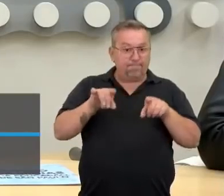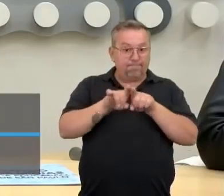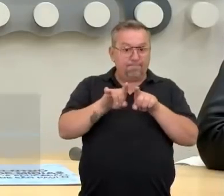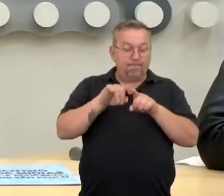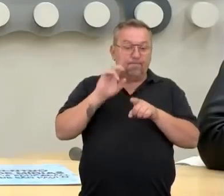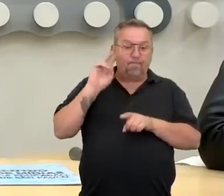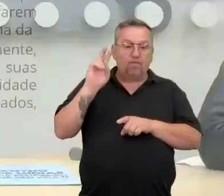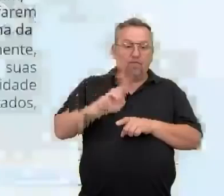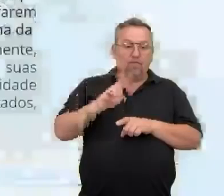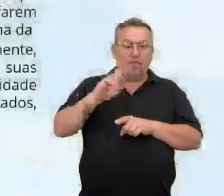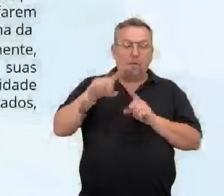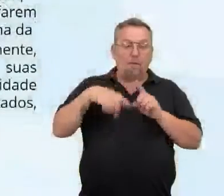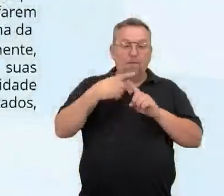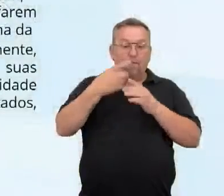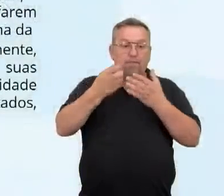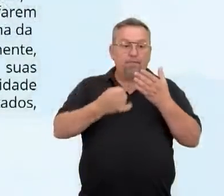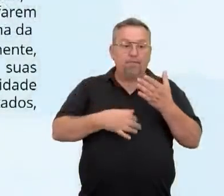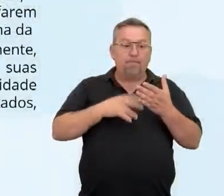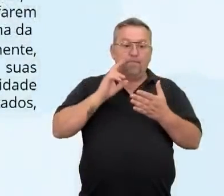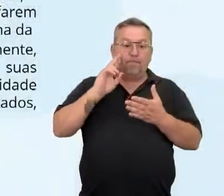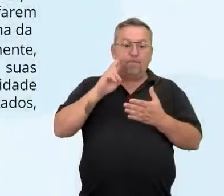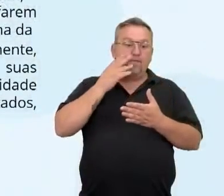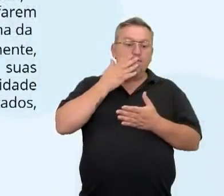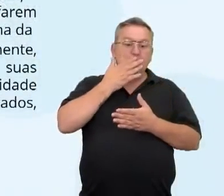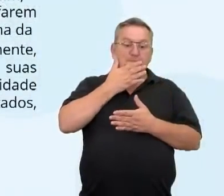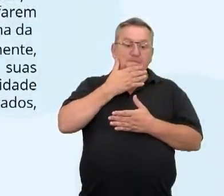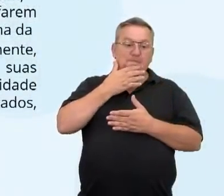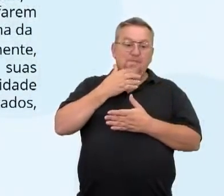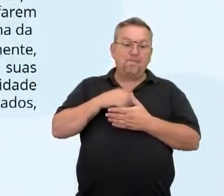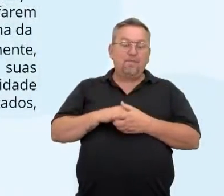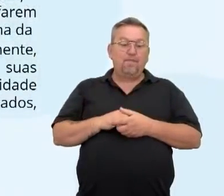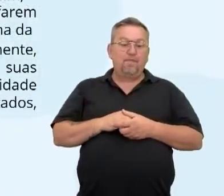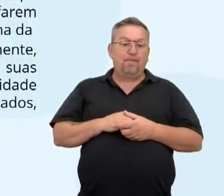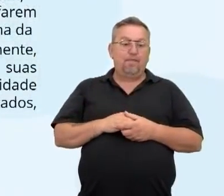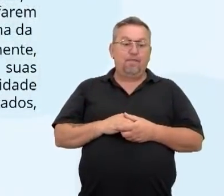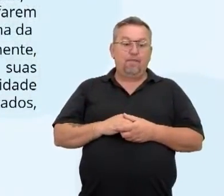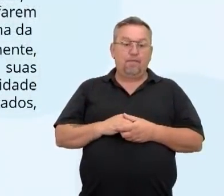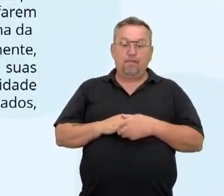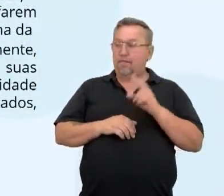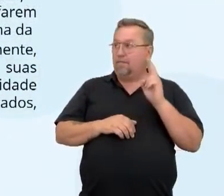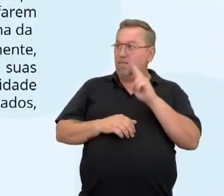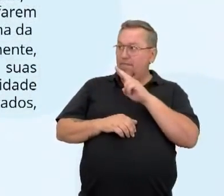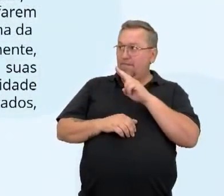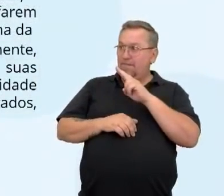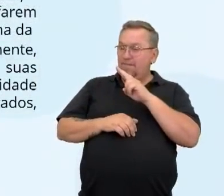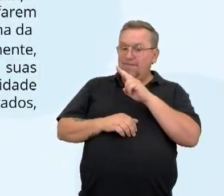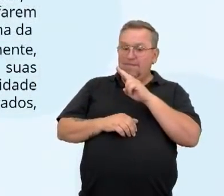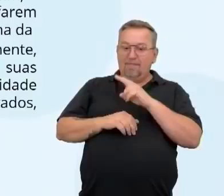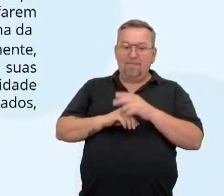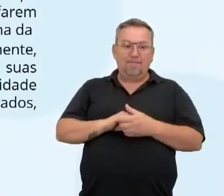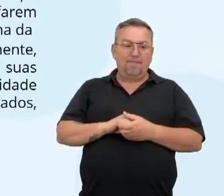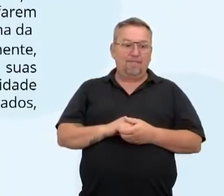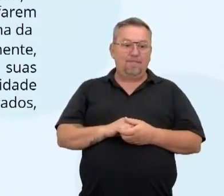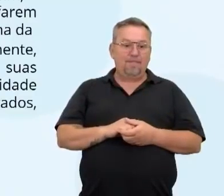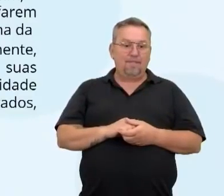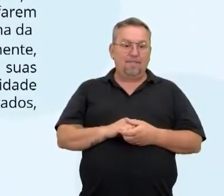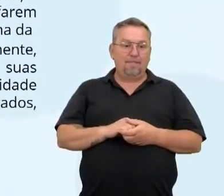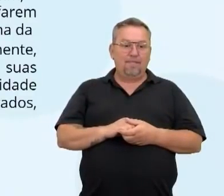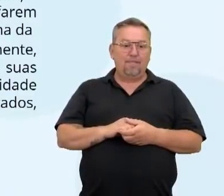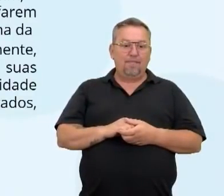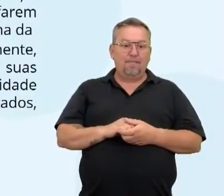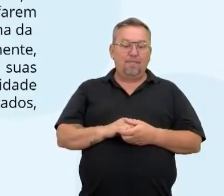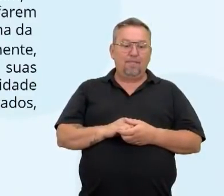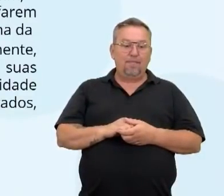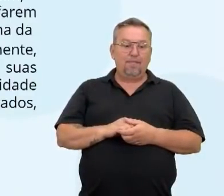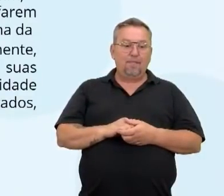a definição, mais um trecho de uma obra escrita pela professora. Vou ver se ela consegue fazer novamente a leitura, por gentileza. Olha só,